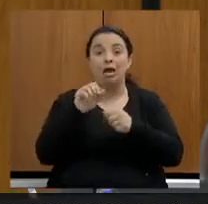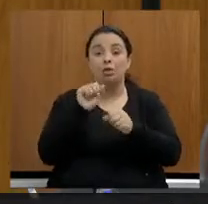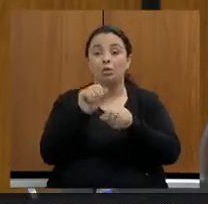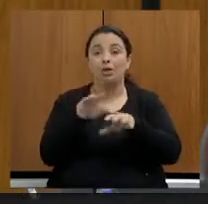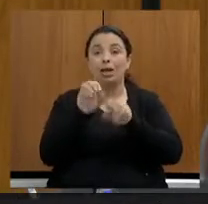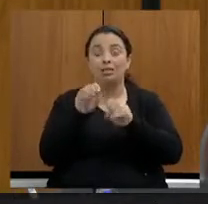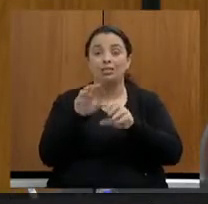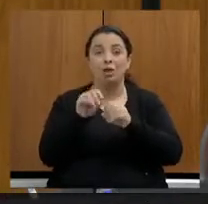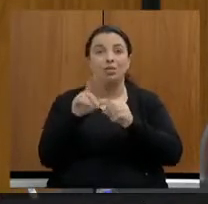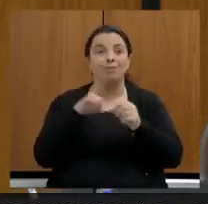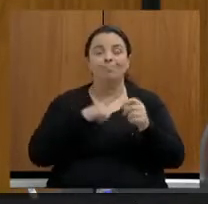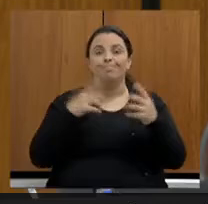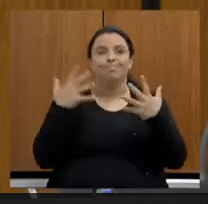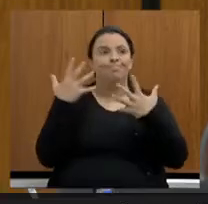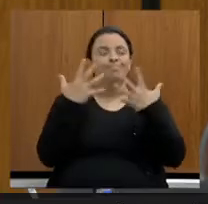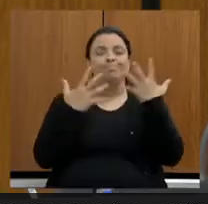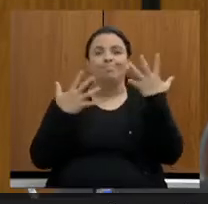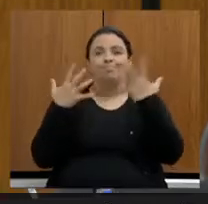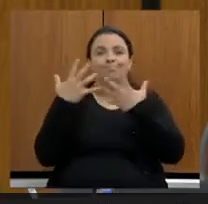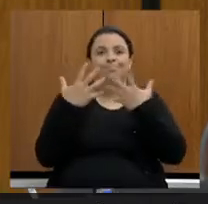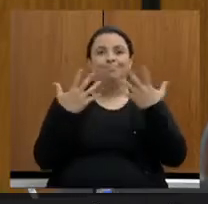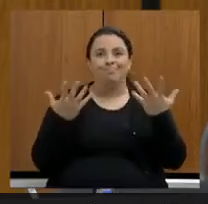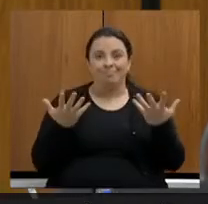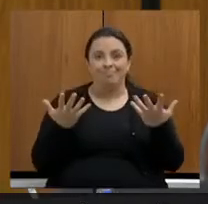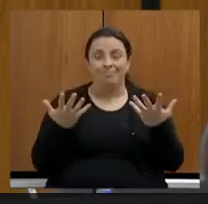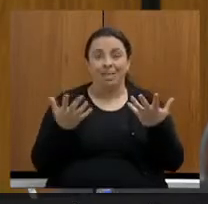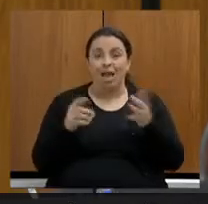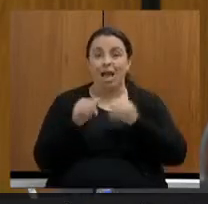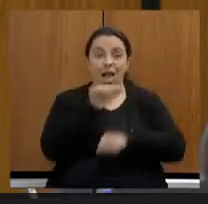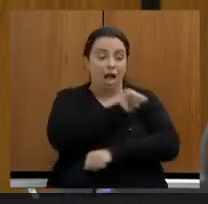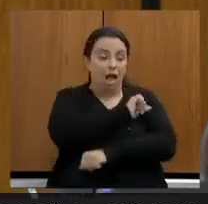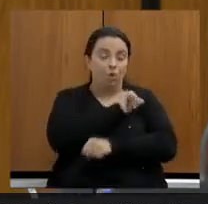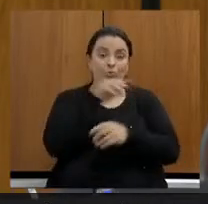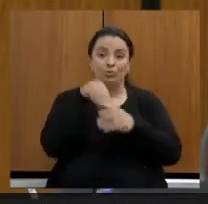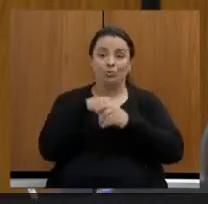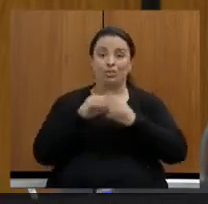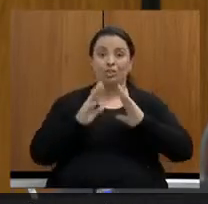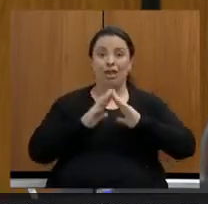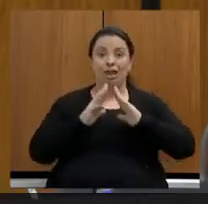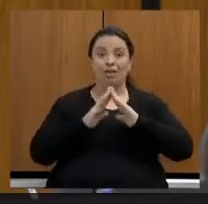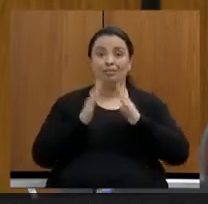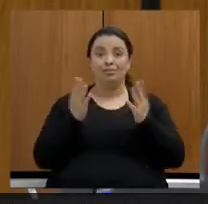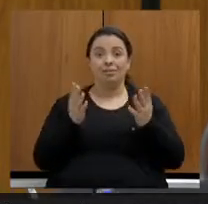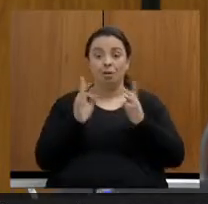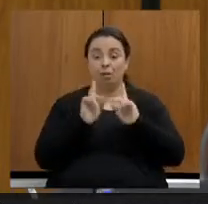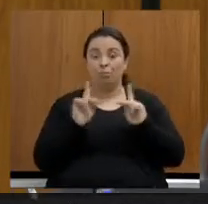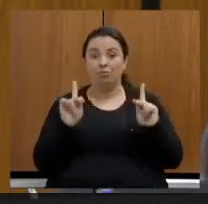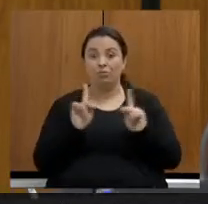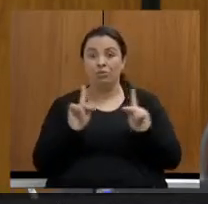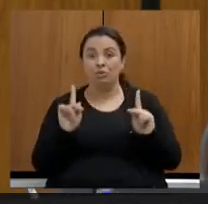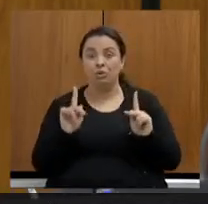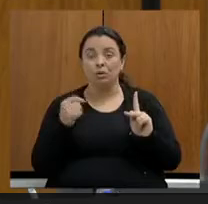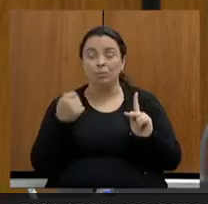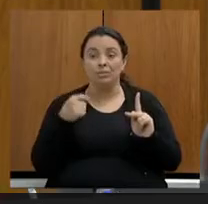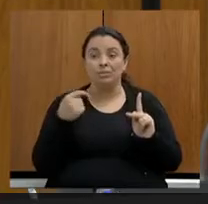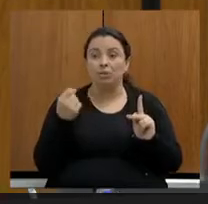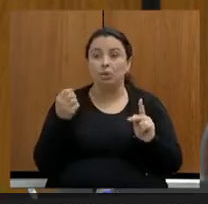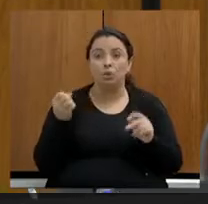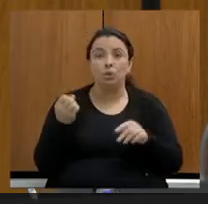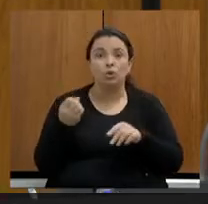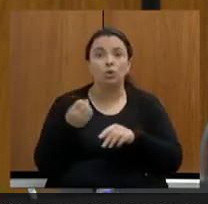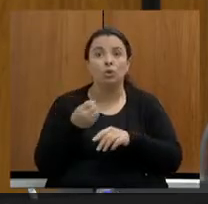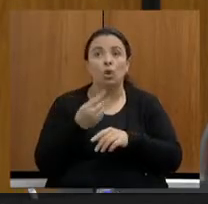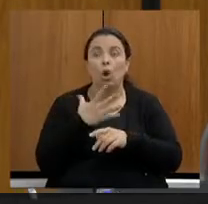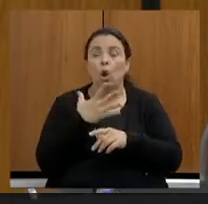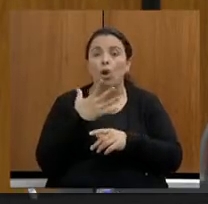os alunos dentro de casa dos professores tendo que experimentar uma nova maneira